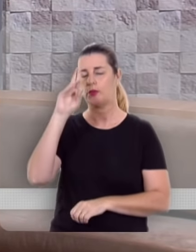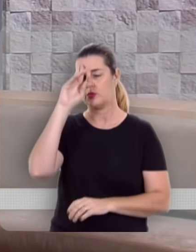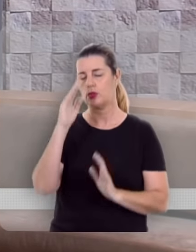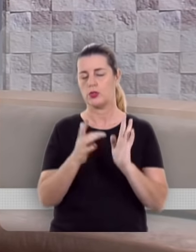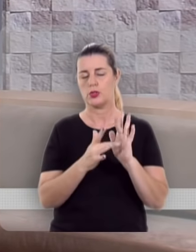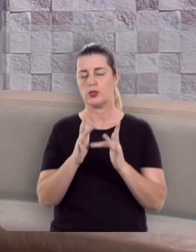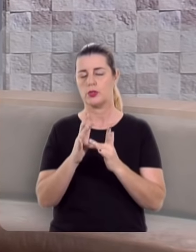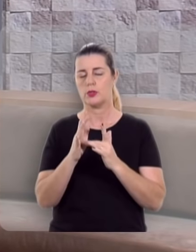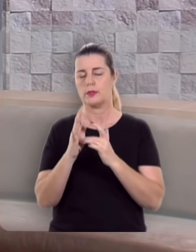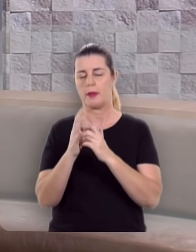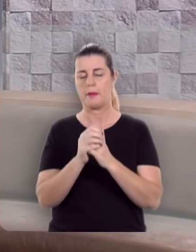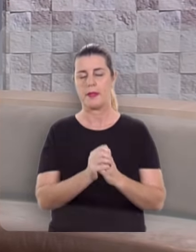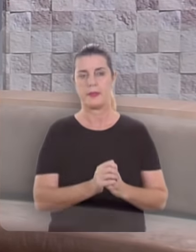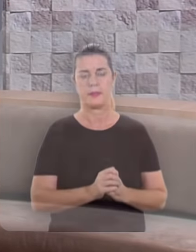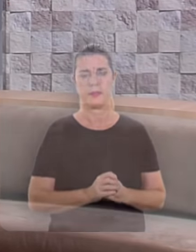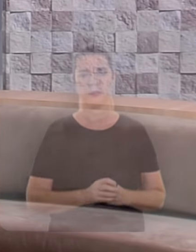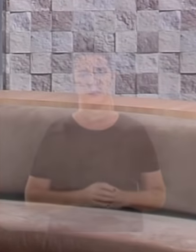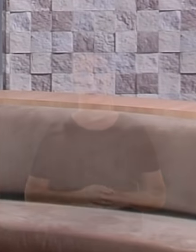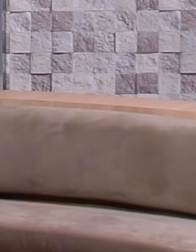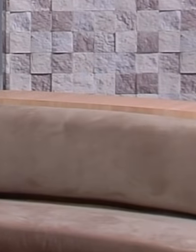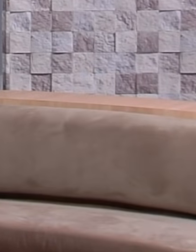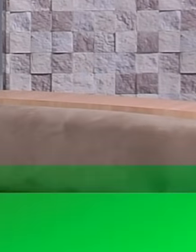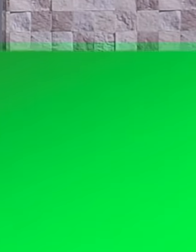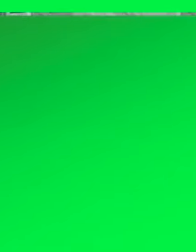de Jesus. Amém.